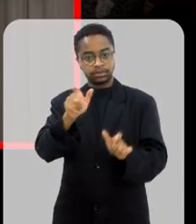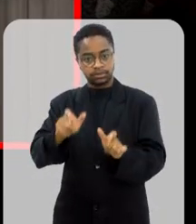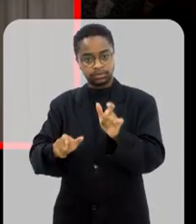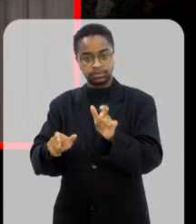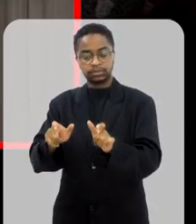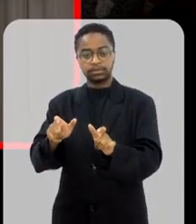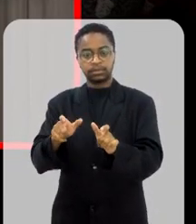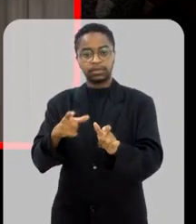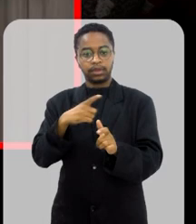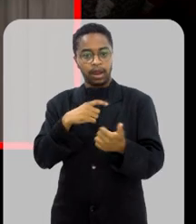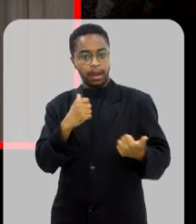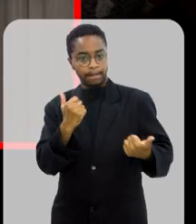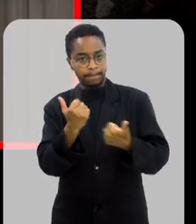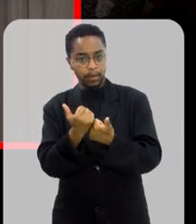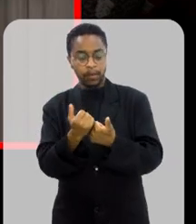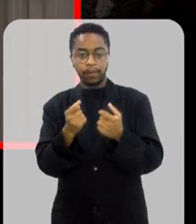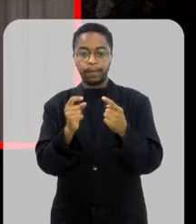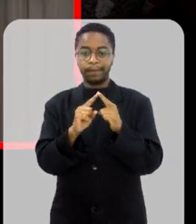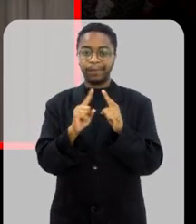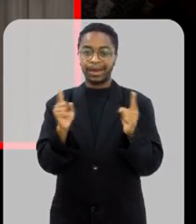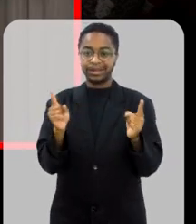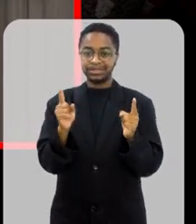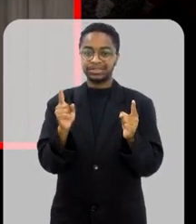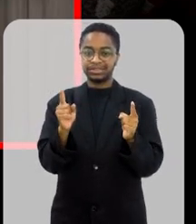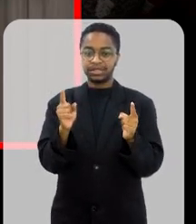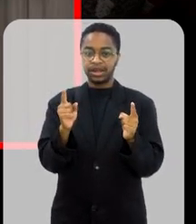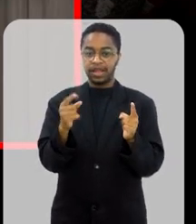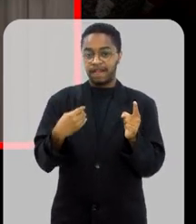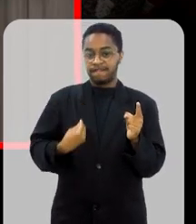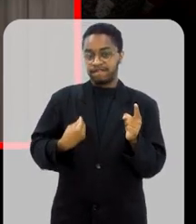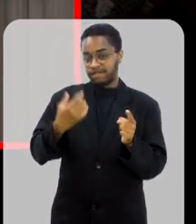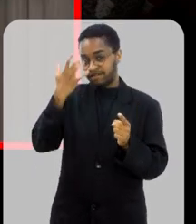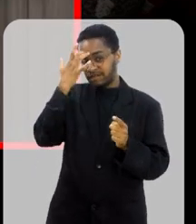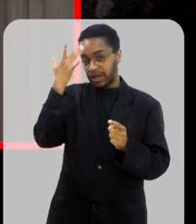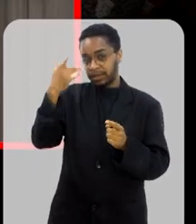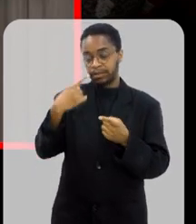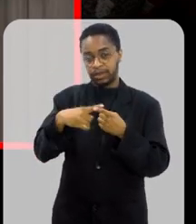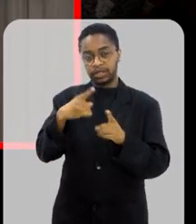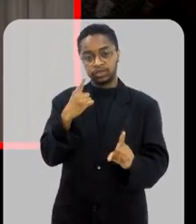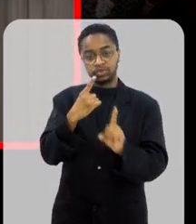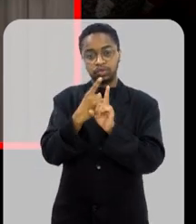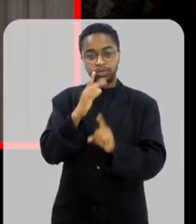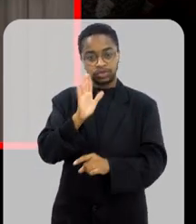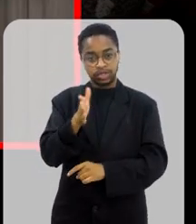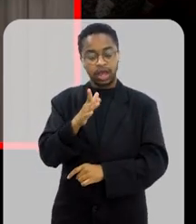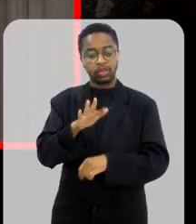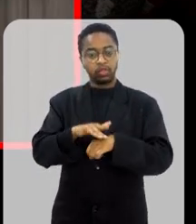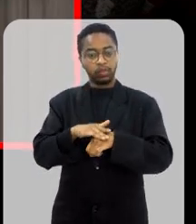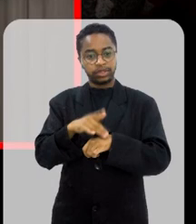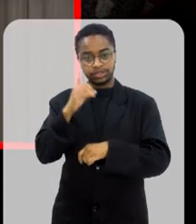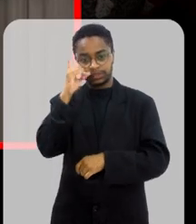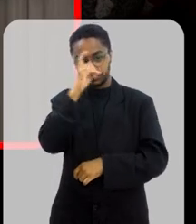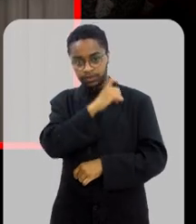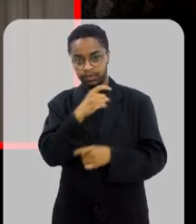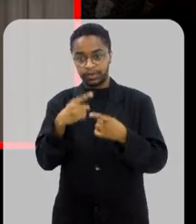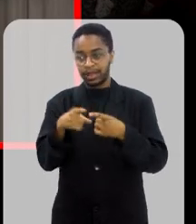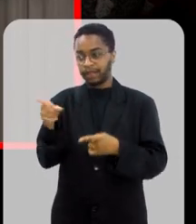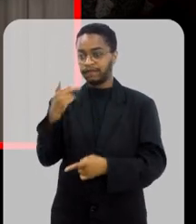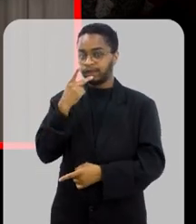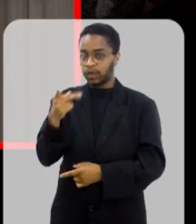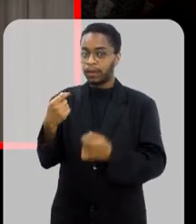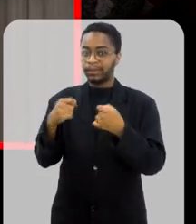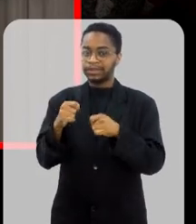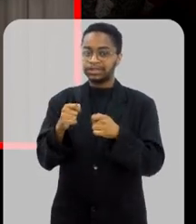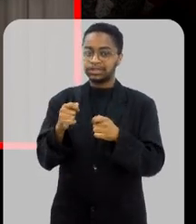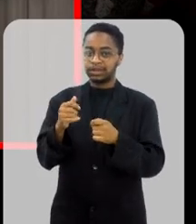esses pacientes um amparo, porém facilitar a vida deles, né, que já estão aí com um diagnóstico que é difícil, né? A Rafaela